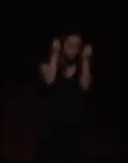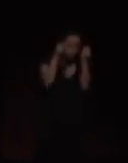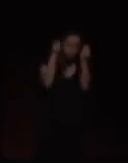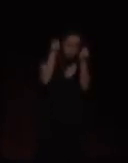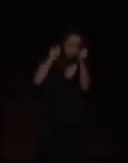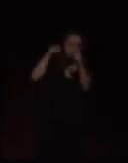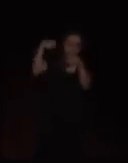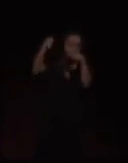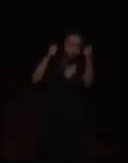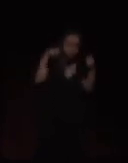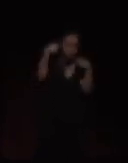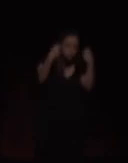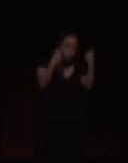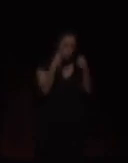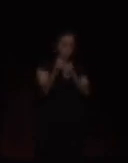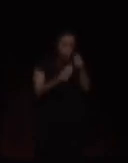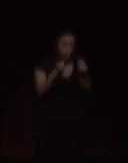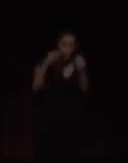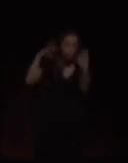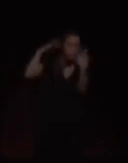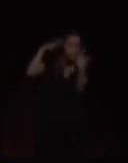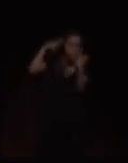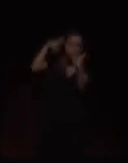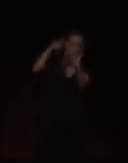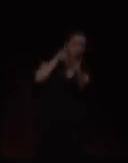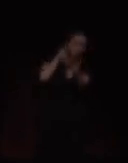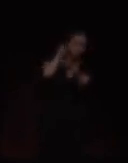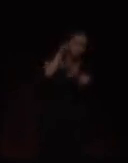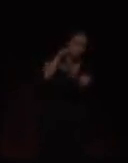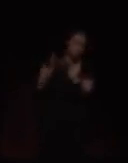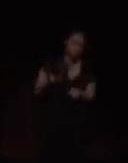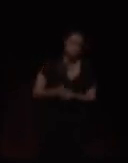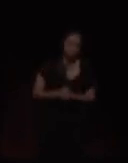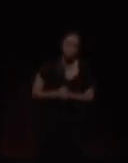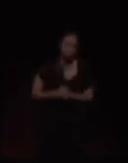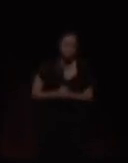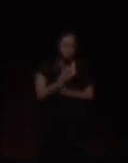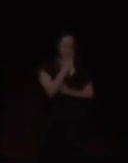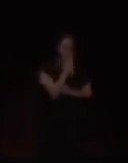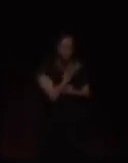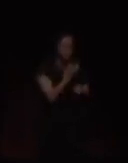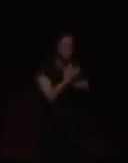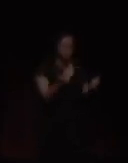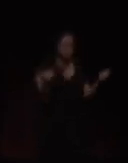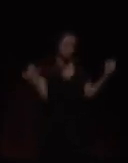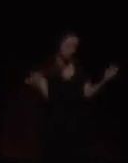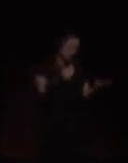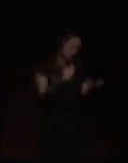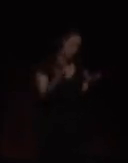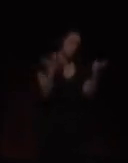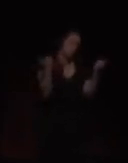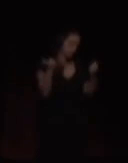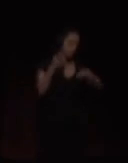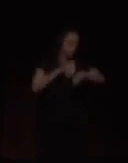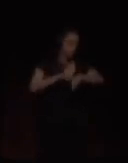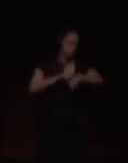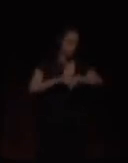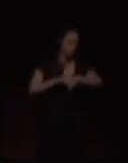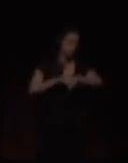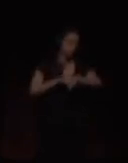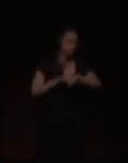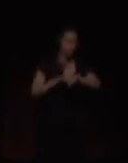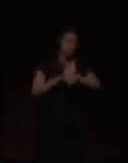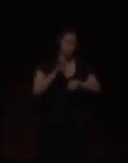significados e representações do mundo. Parece-me que há algo maravilhoso nesse primeiro momento e às vezes para